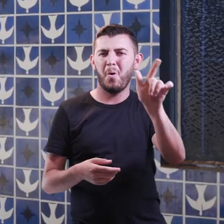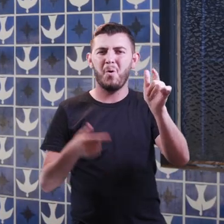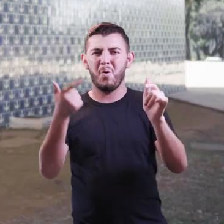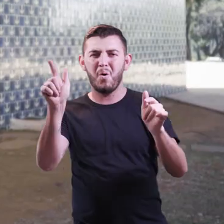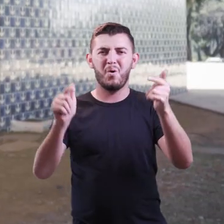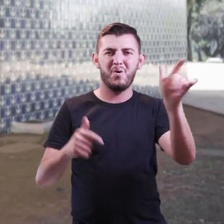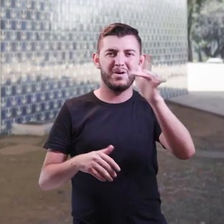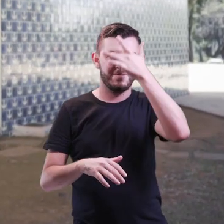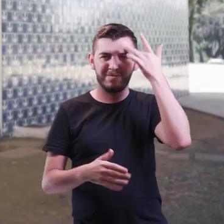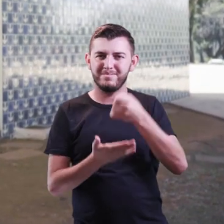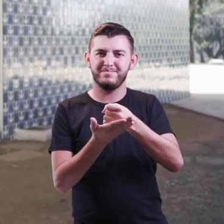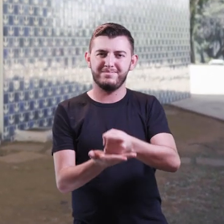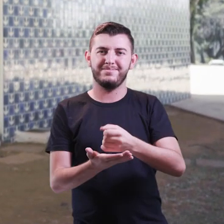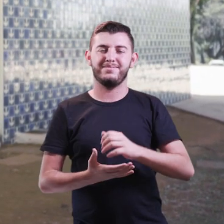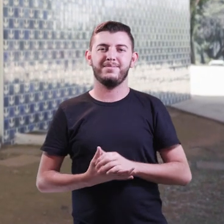tantos outros.